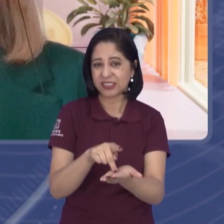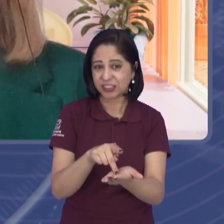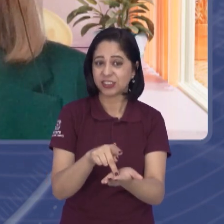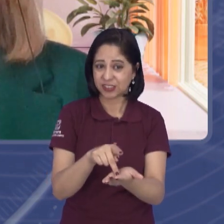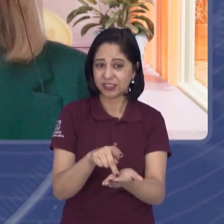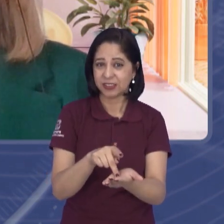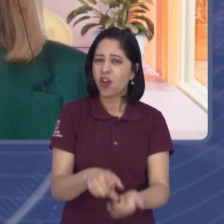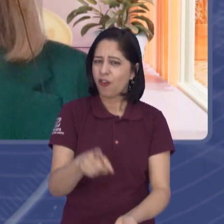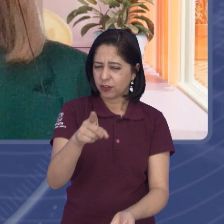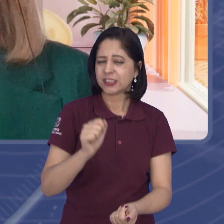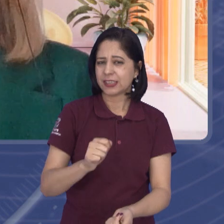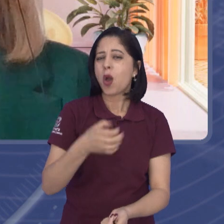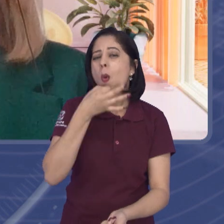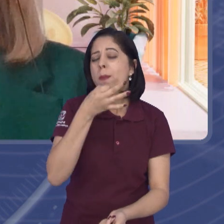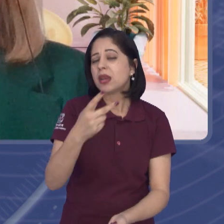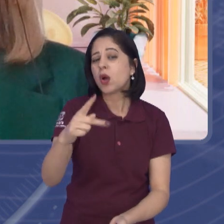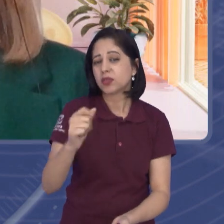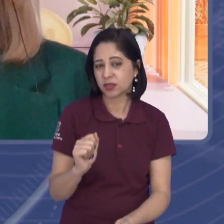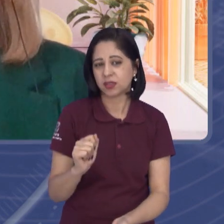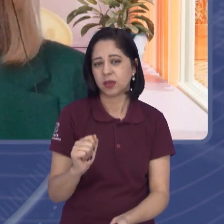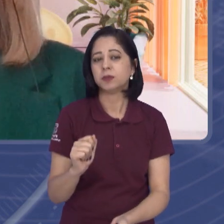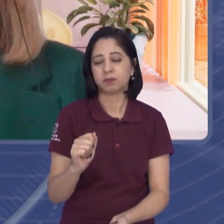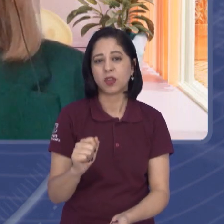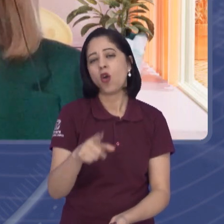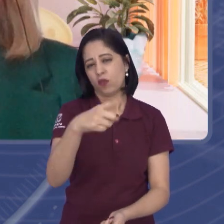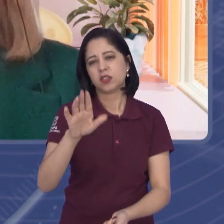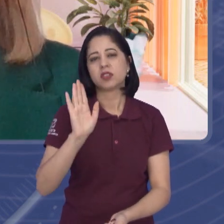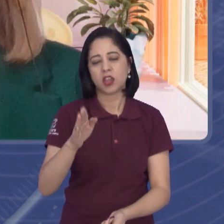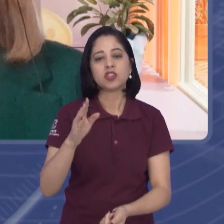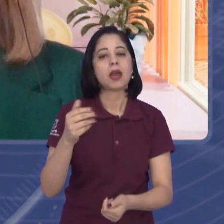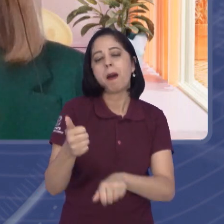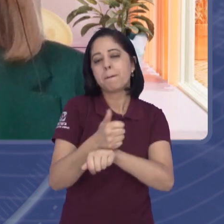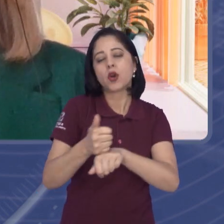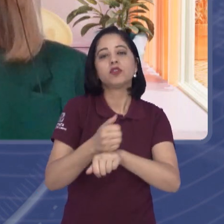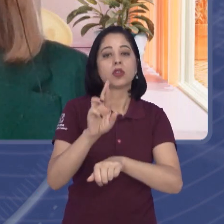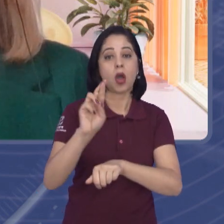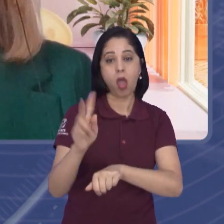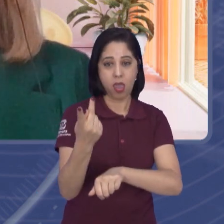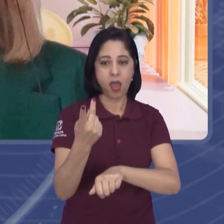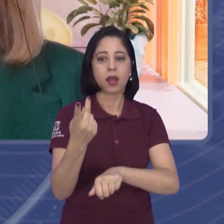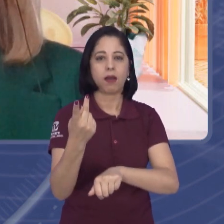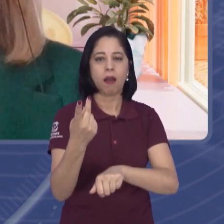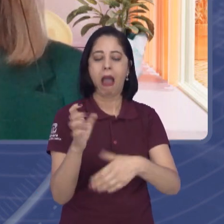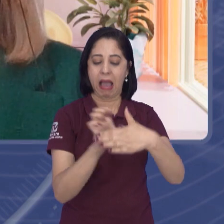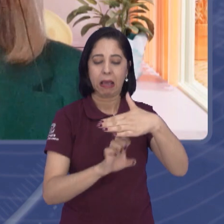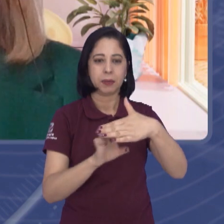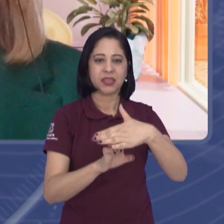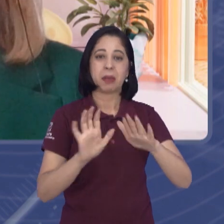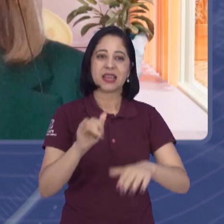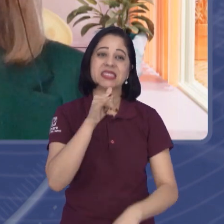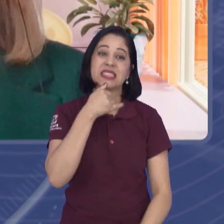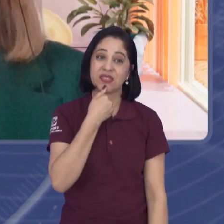lidando diretamente, né, com várias pessoas, né, especialista na área de RH, várias empresas também,